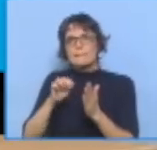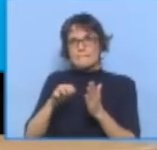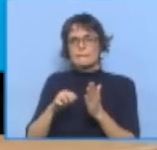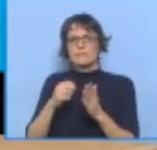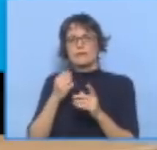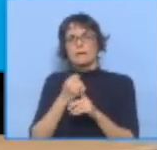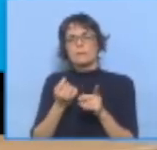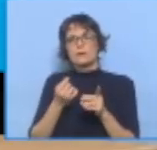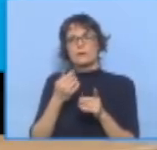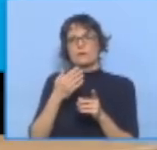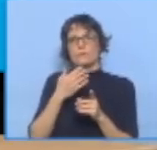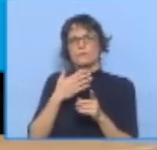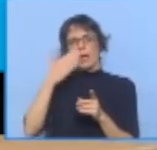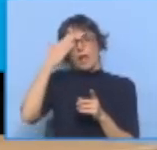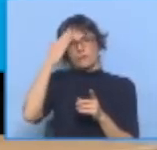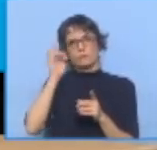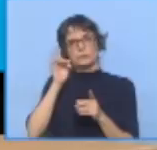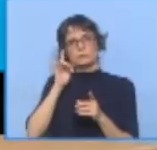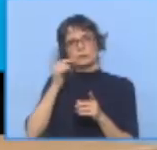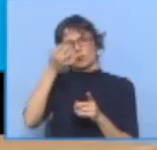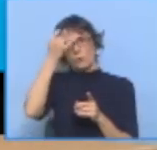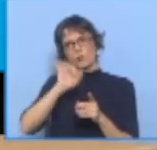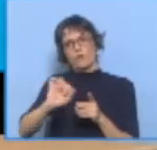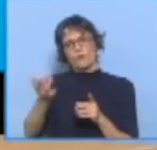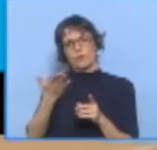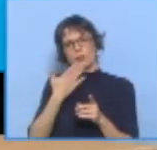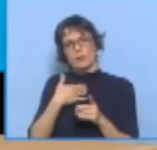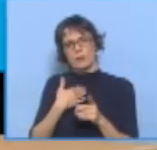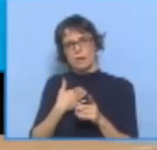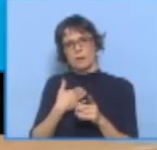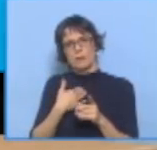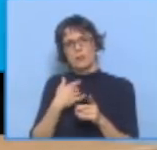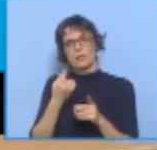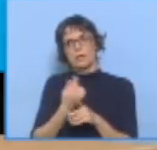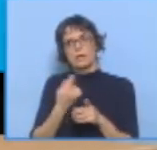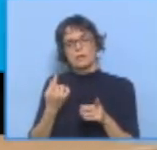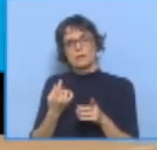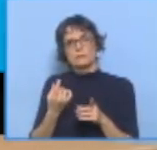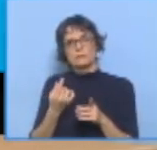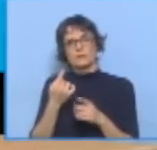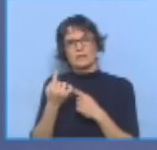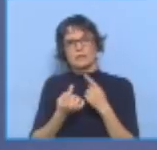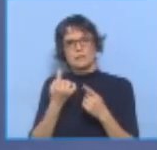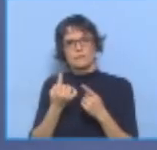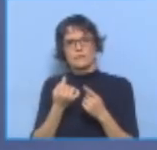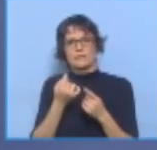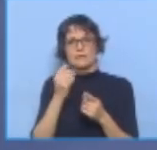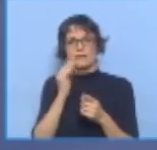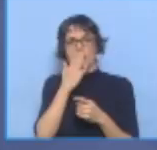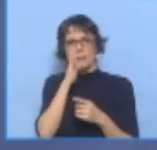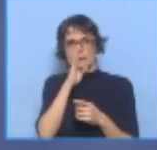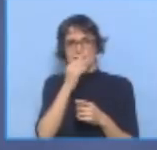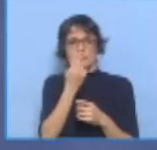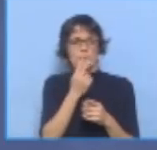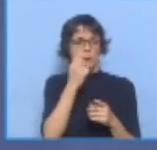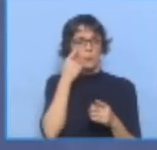que se debrucem sobre isto, há sempre qualquer coisa que falha. E quando forem mais os olhos, a gente pode descobrir,